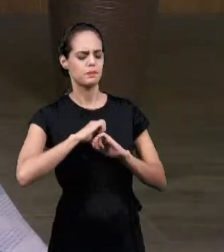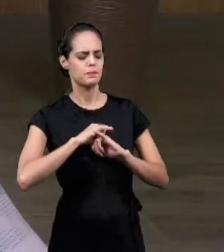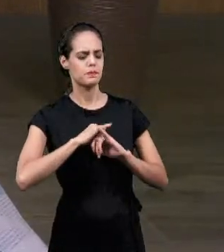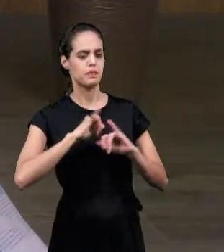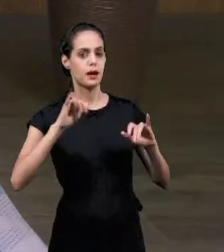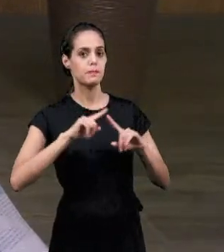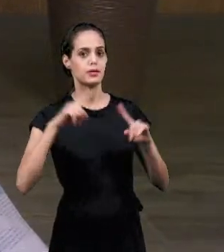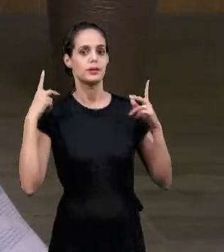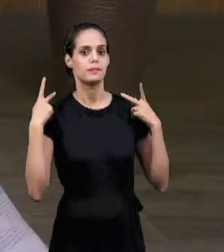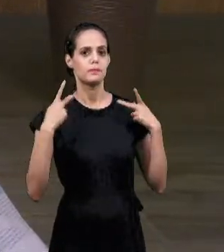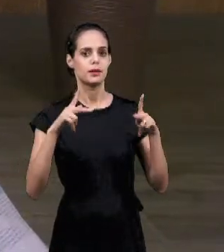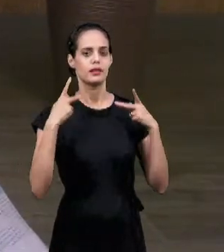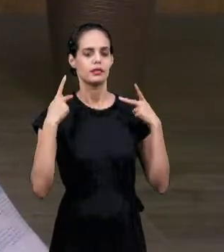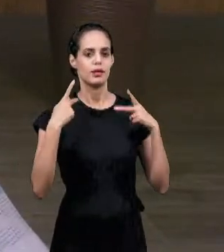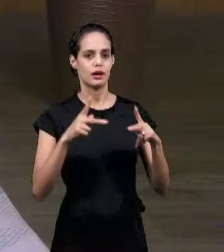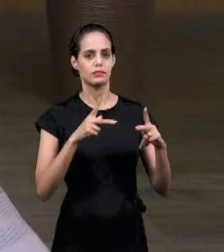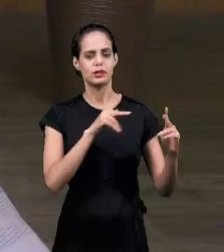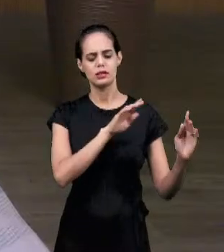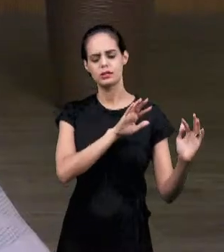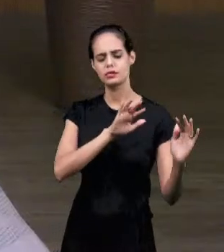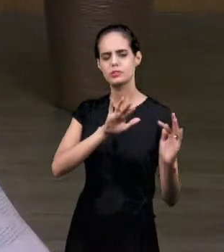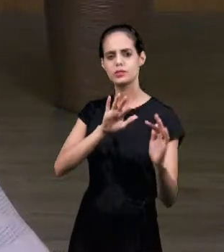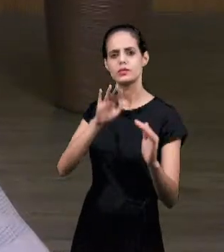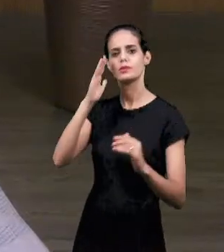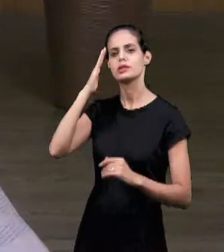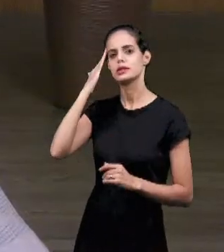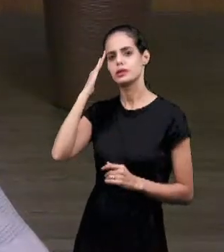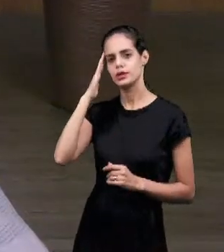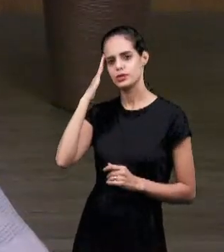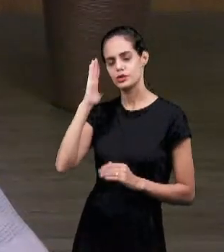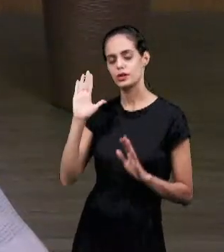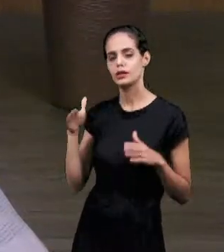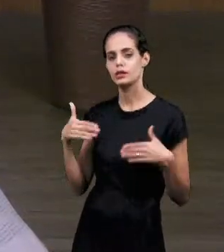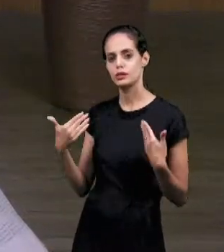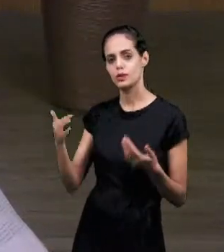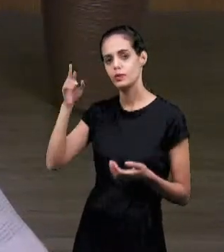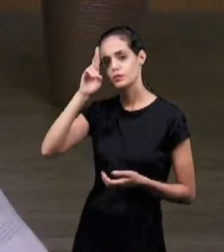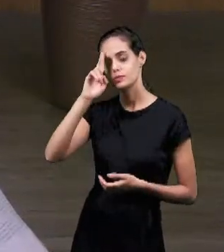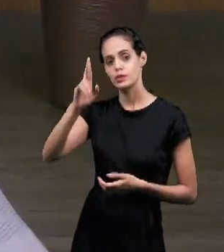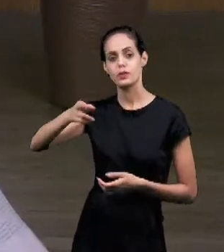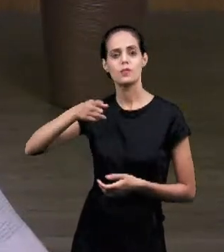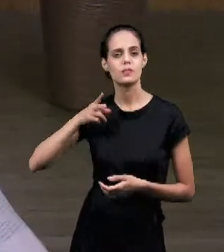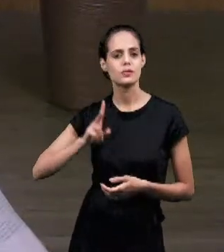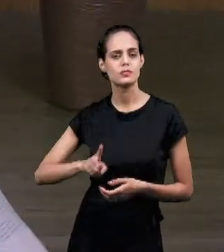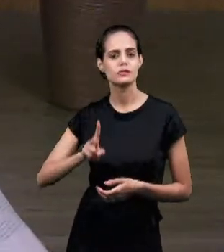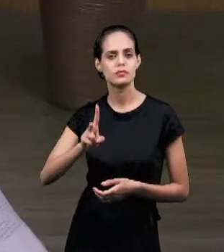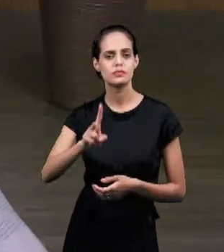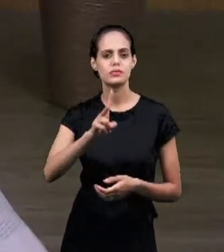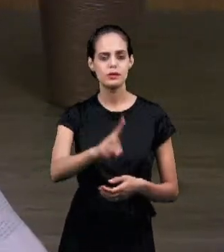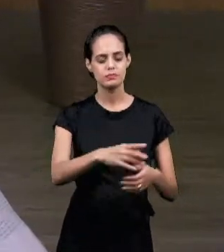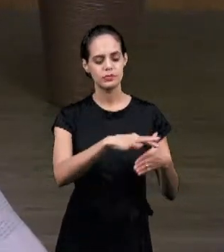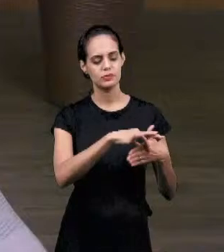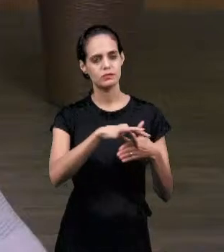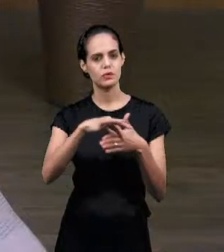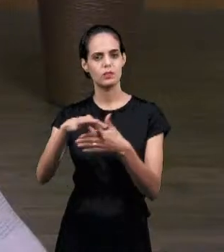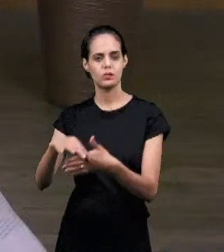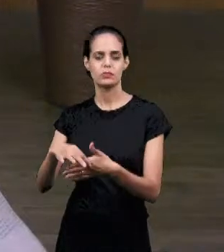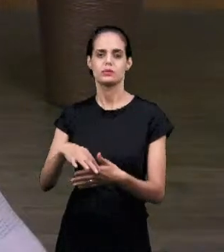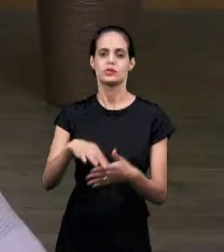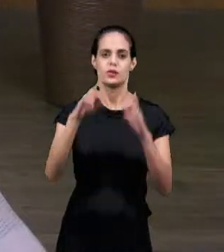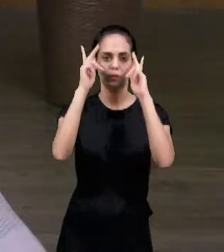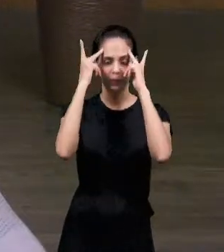ele pregava e a multidão conseguia ouvi-lo. Então, o Senhor sempre conduziu o homem